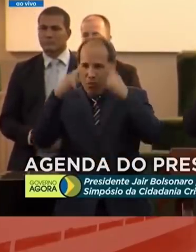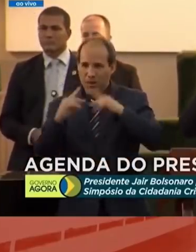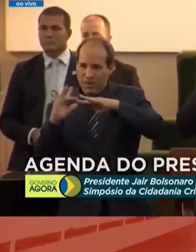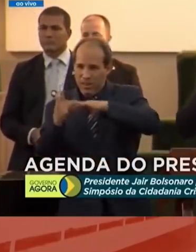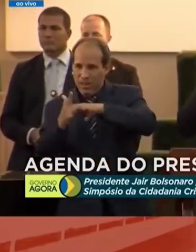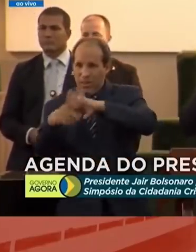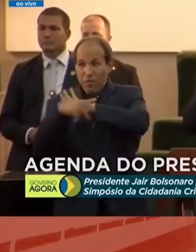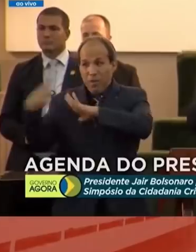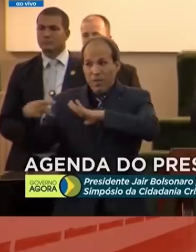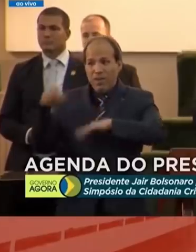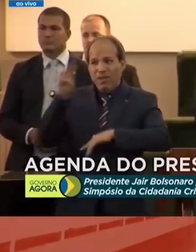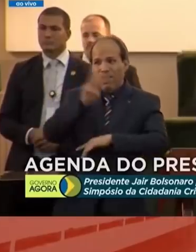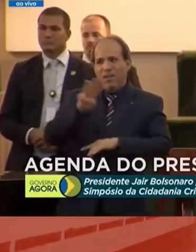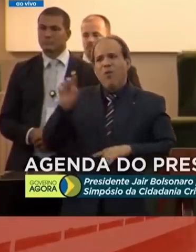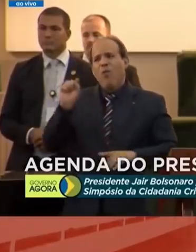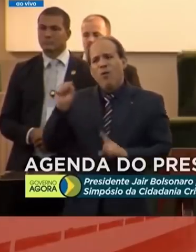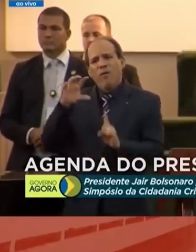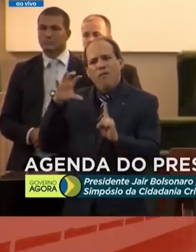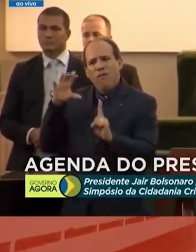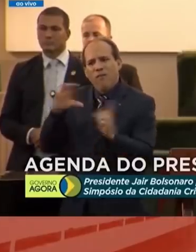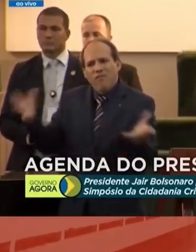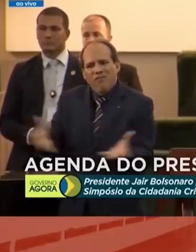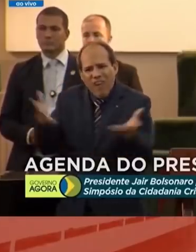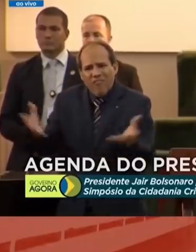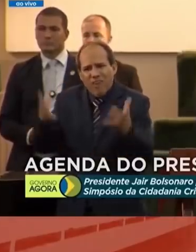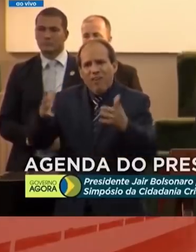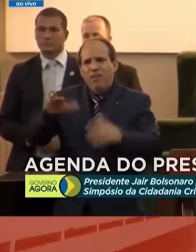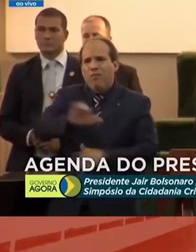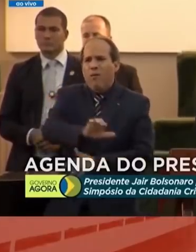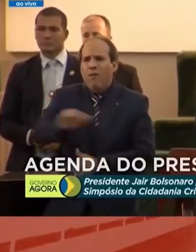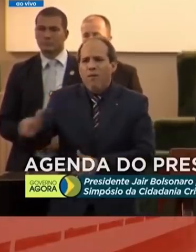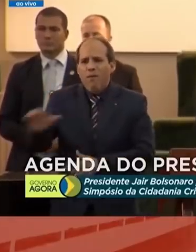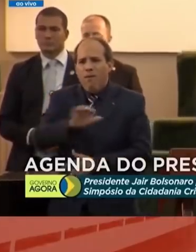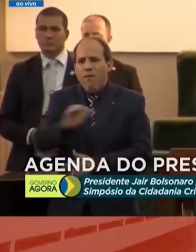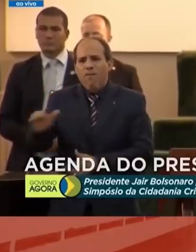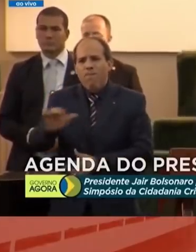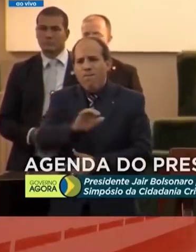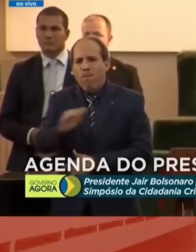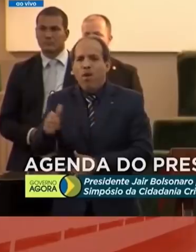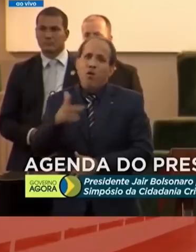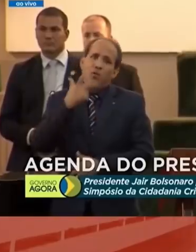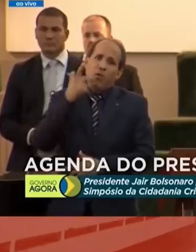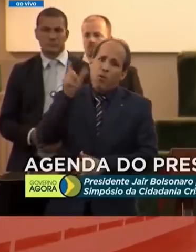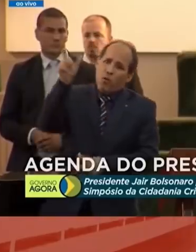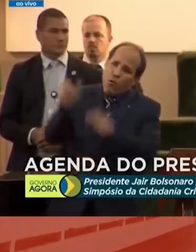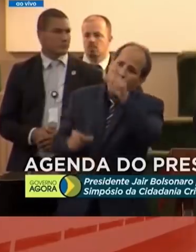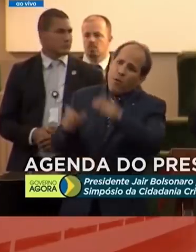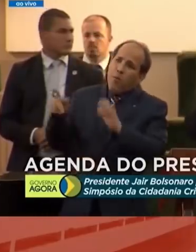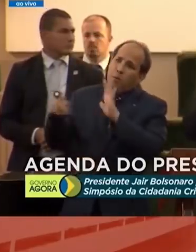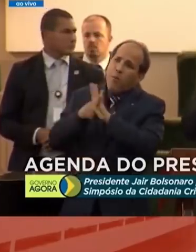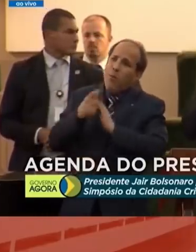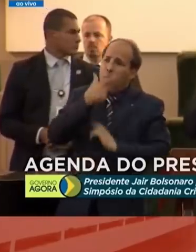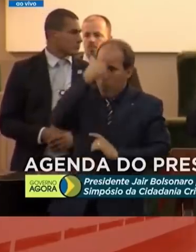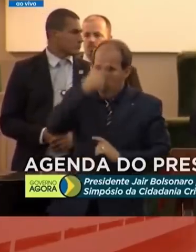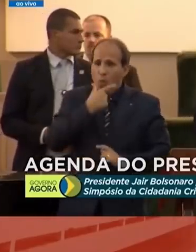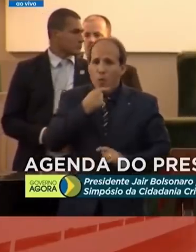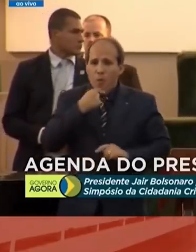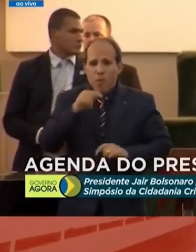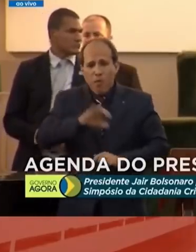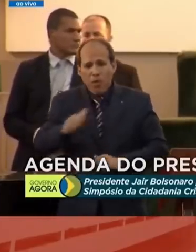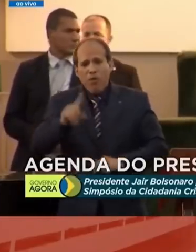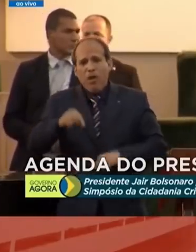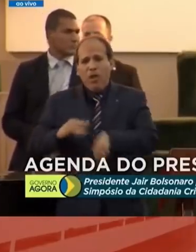alertando. Cuidado, porque não é só aqueles caracterizados como pedófilos que